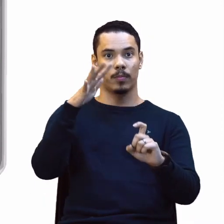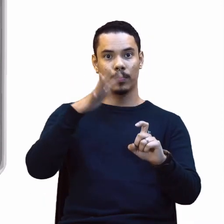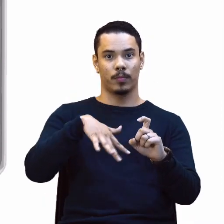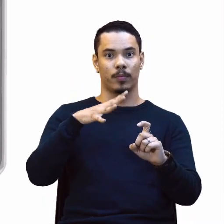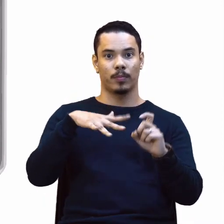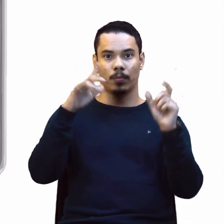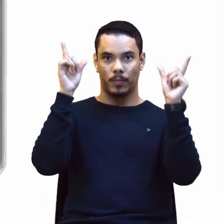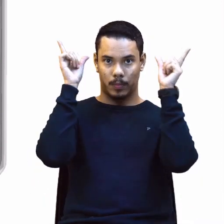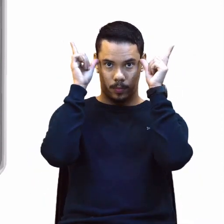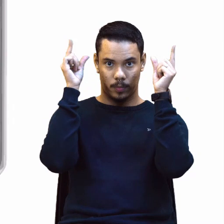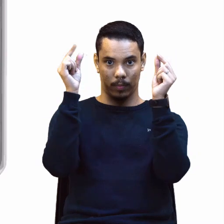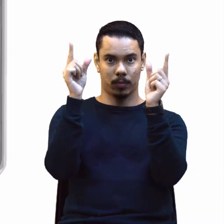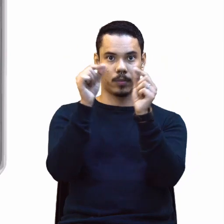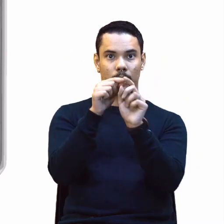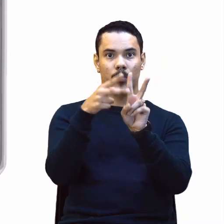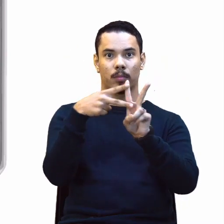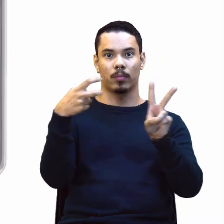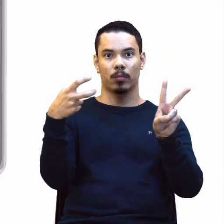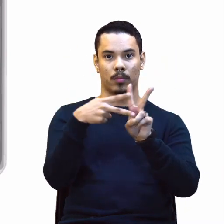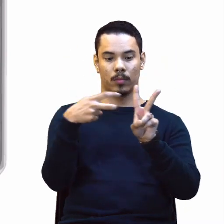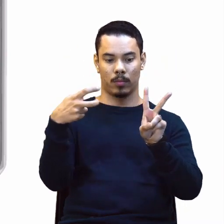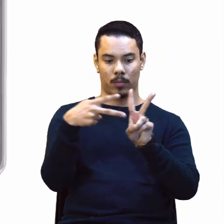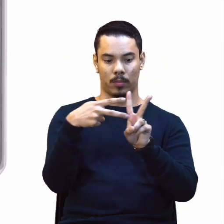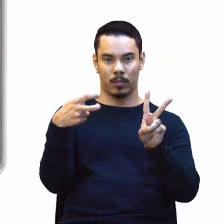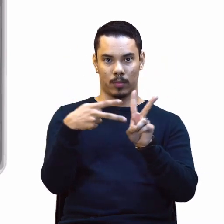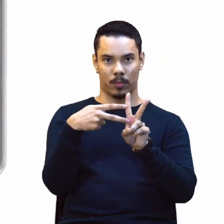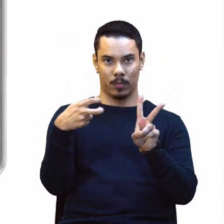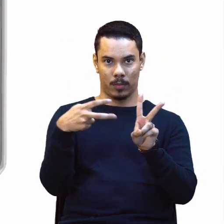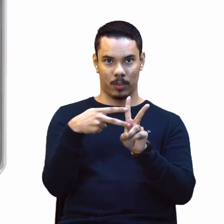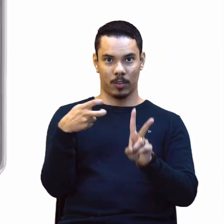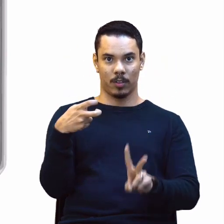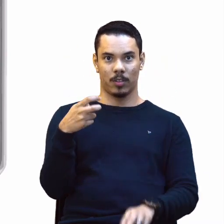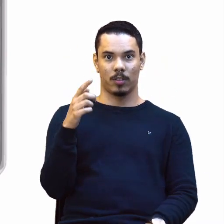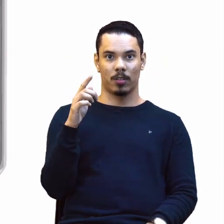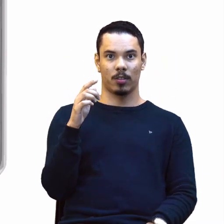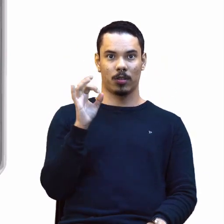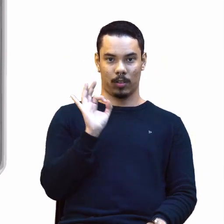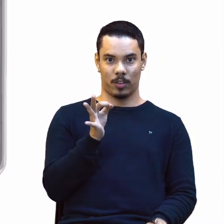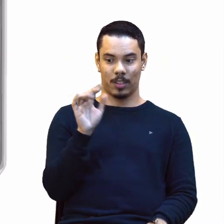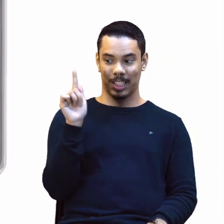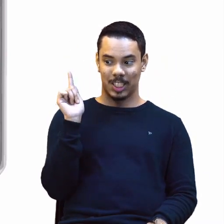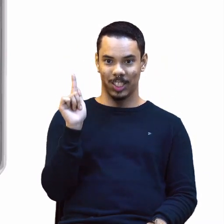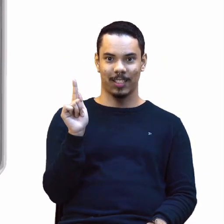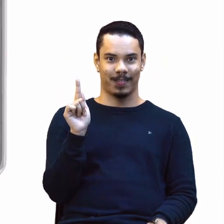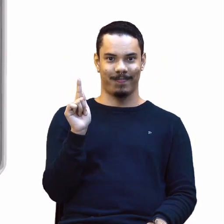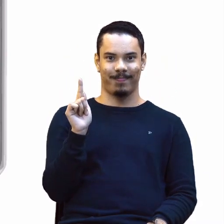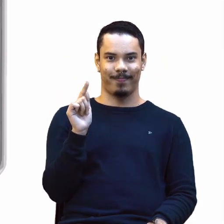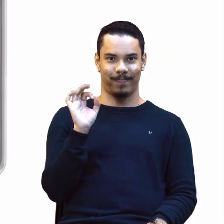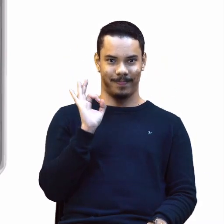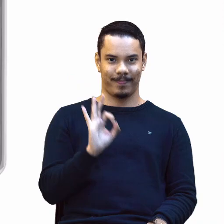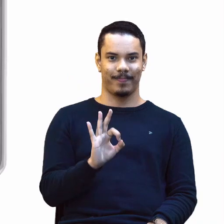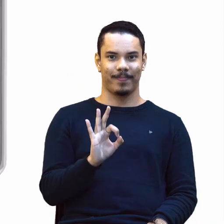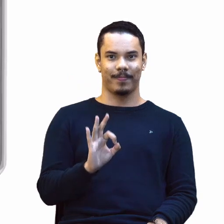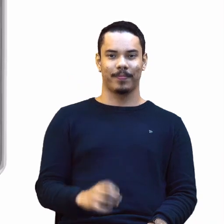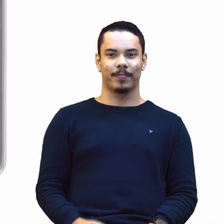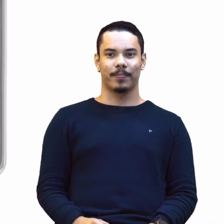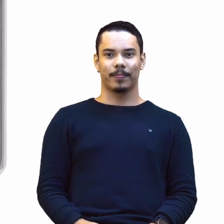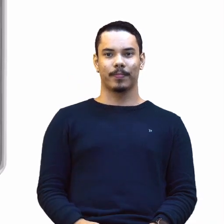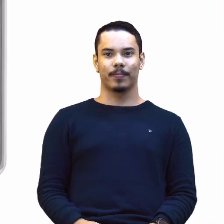e indígena, né? Vamos postar aqui, ó. Indígena.